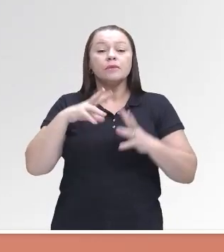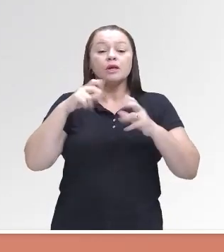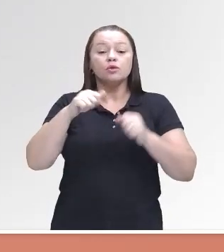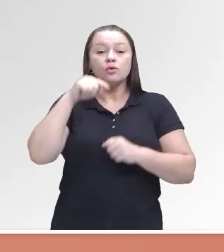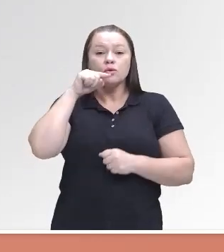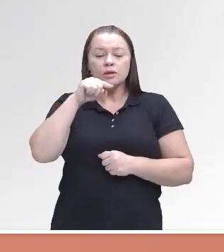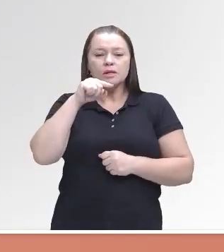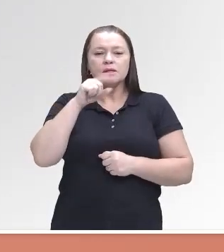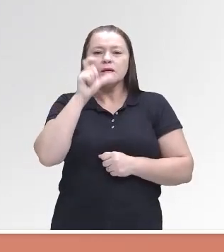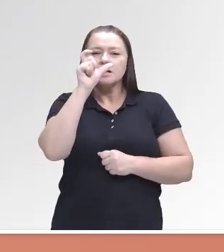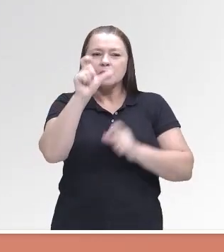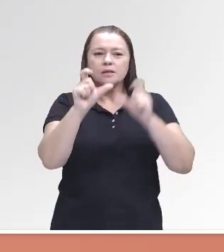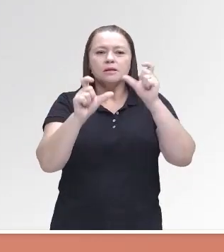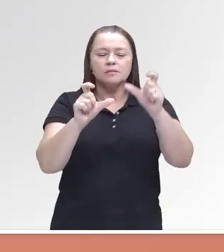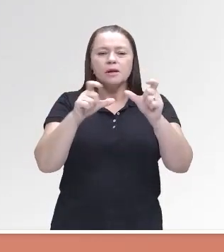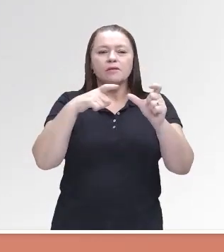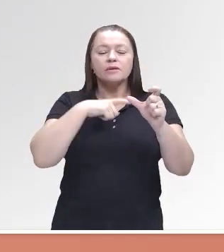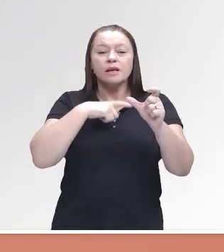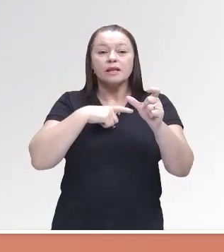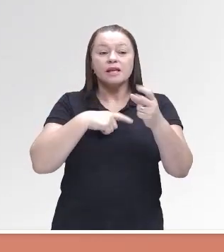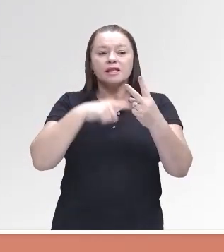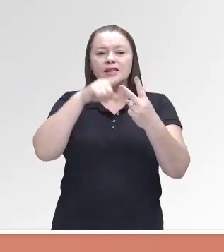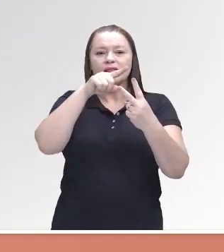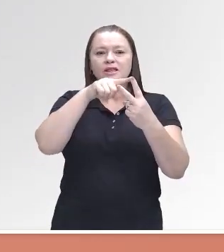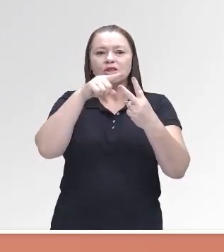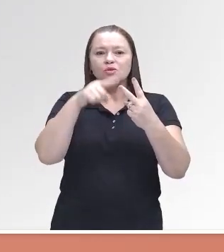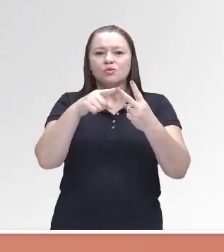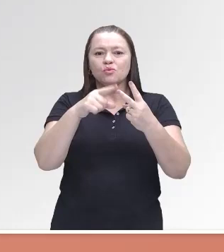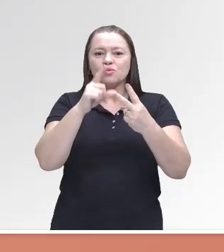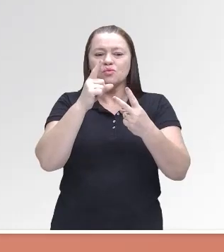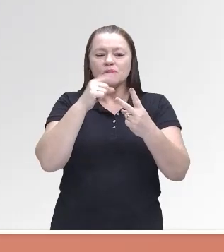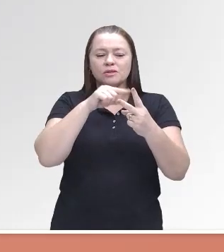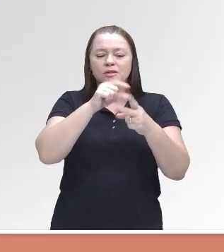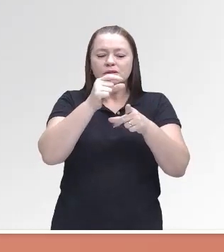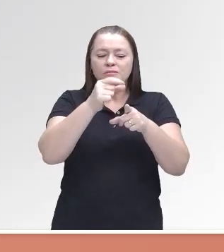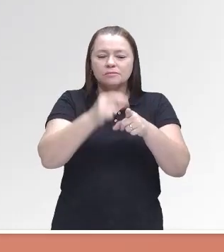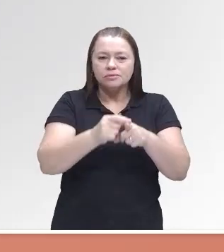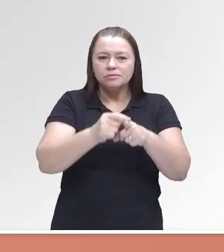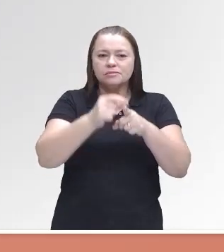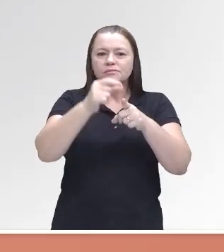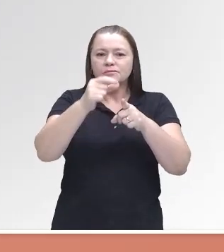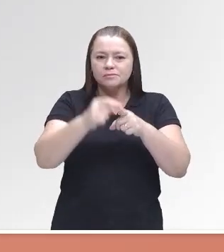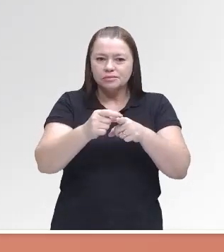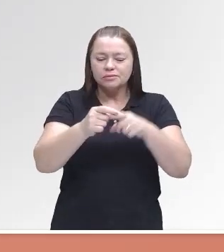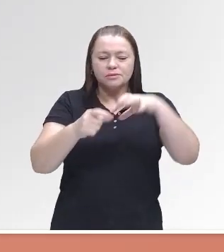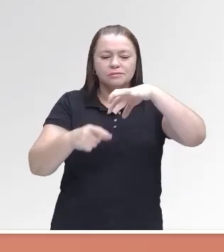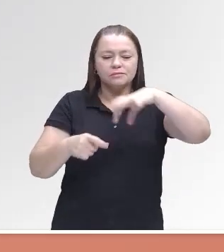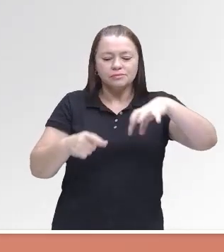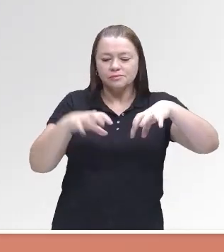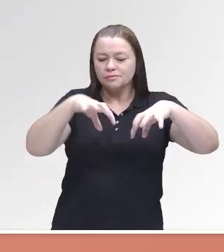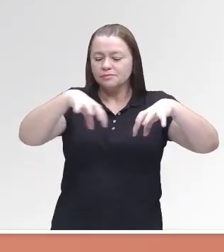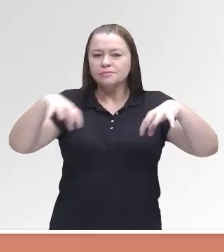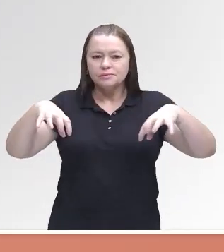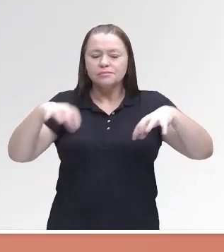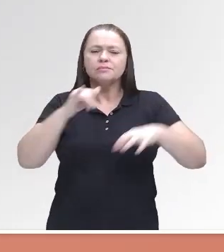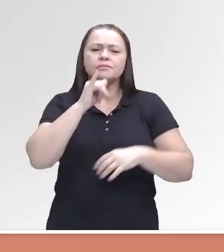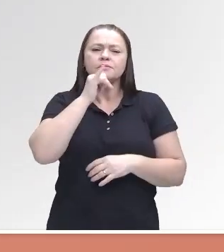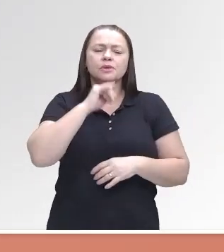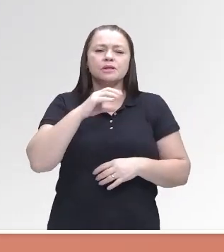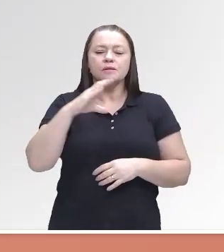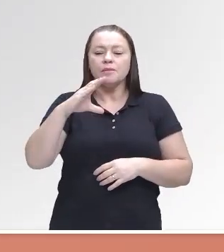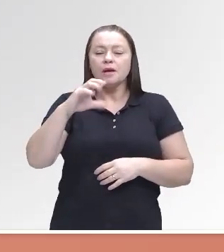palavras que apresentam 2 sílabas na separação. Por exemplo, nós temos aí a